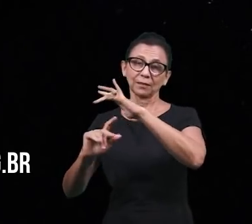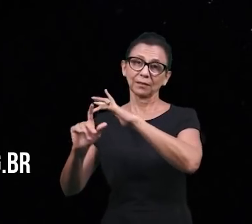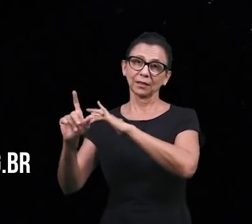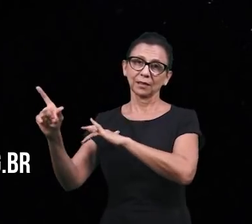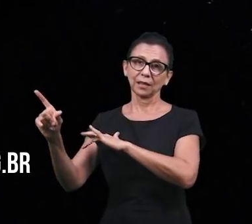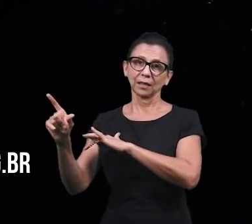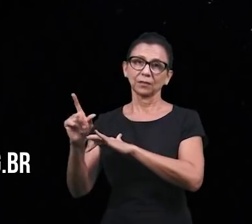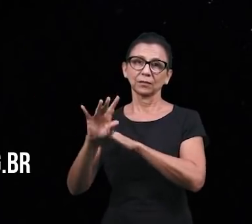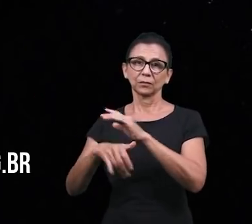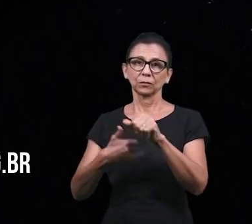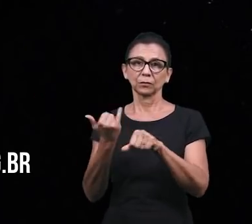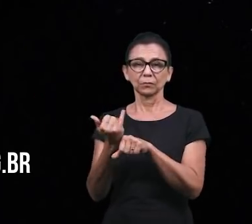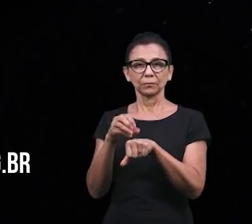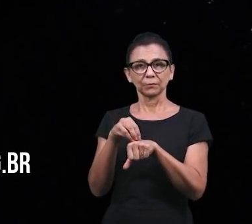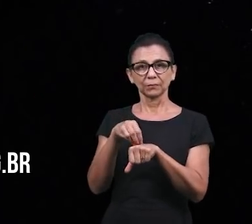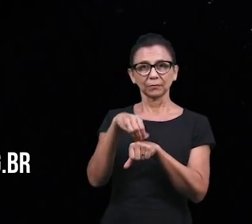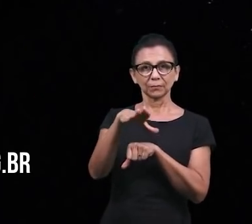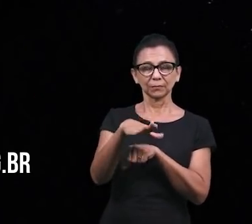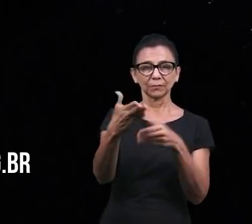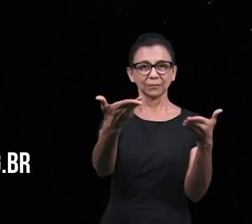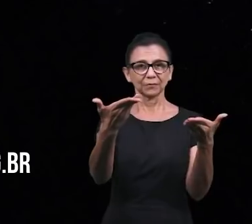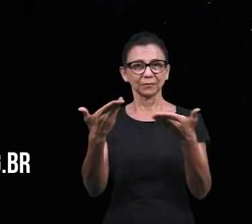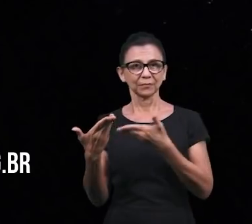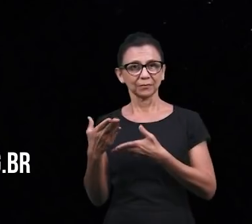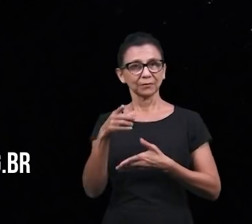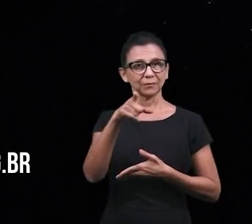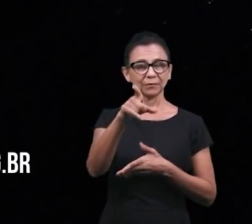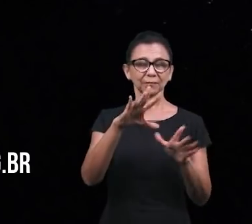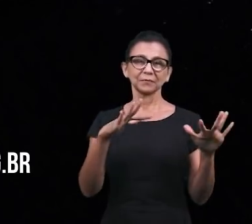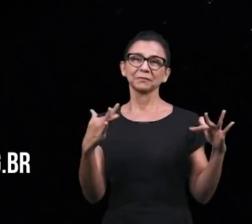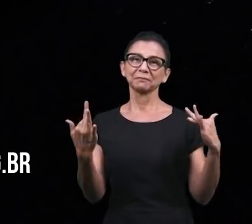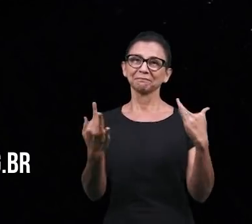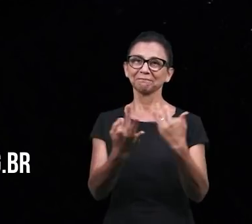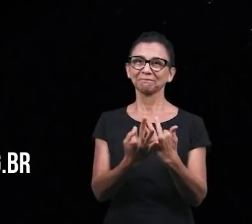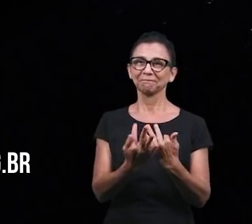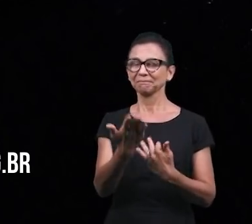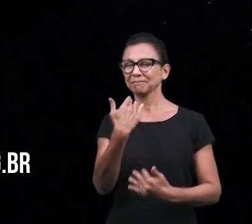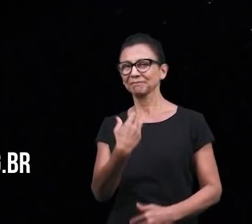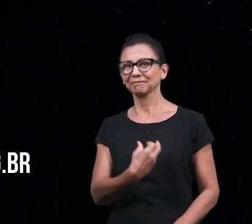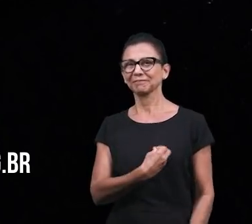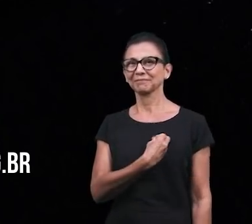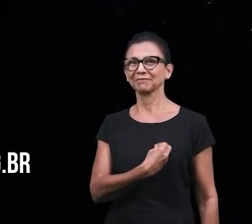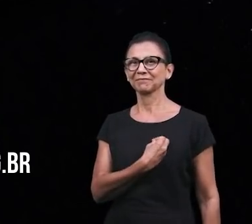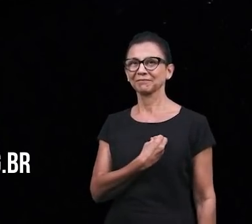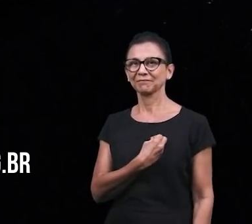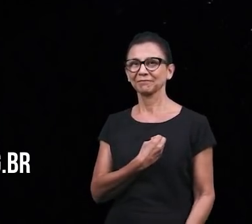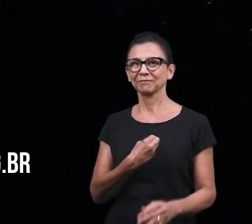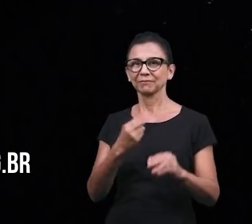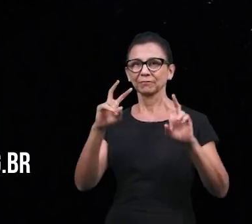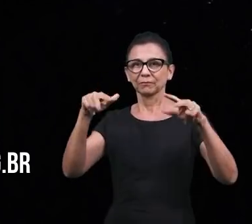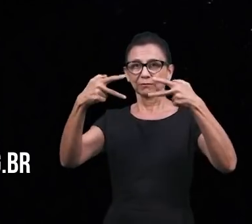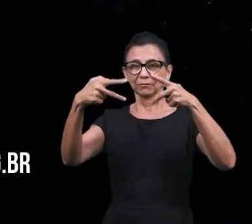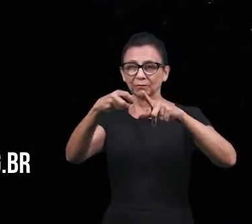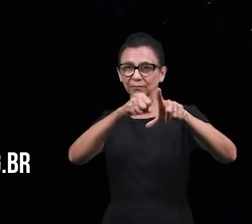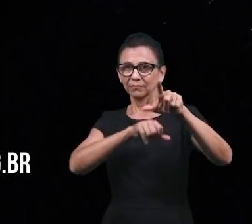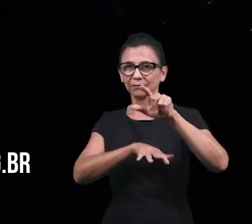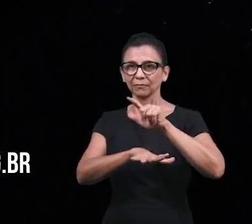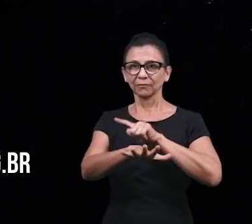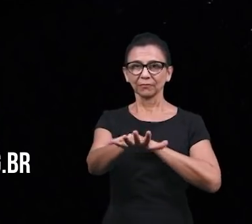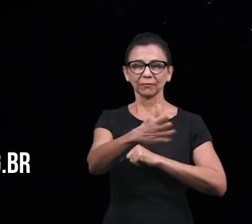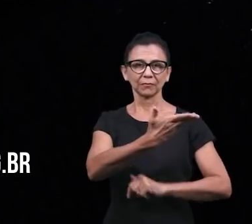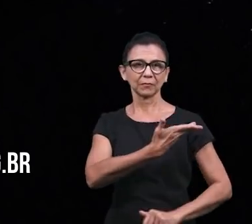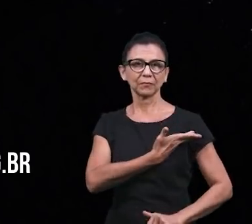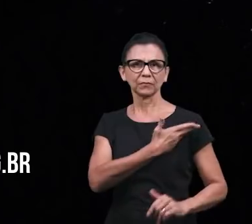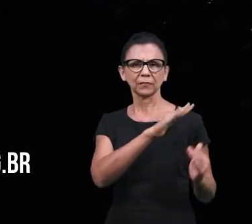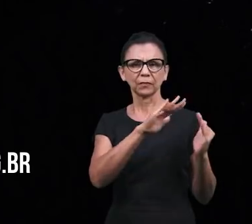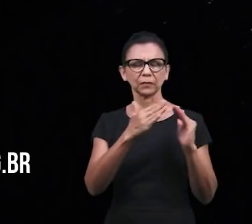Eterno, transmitido por esse canal. Convidamos você e sua família para participarem. Compartilhe esse link, passe para